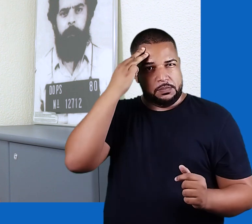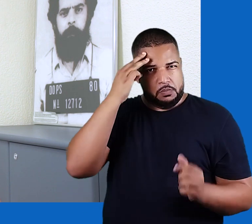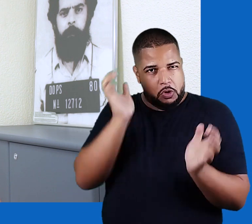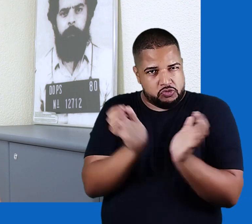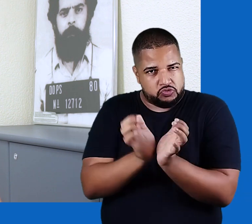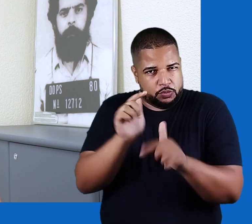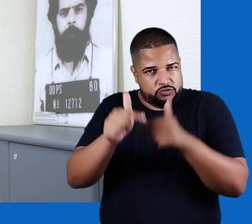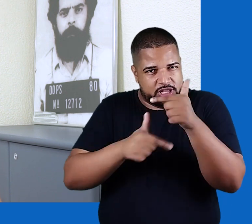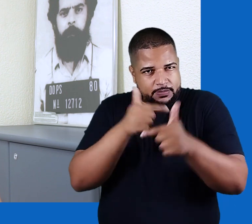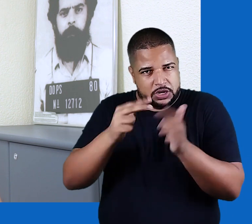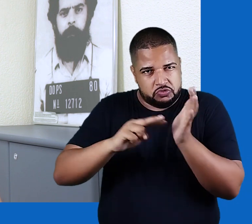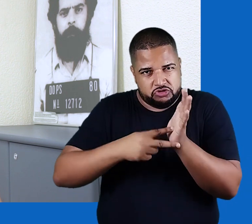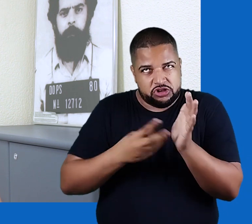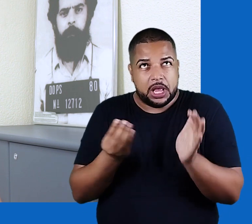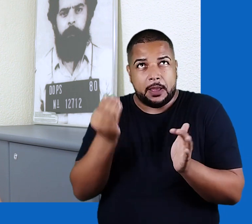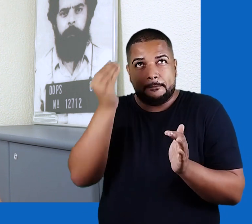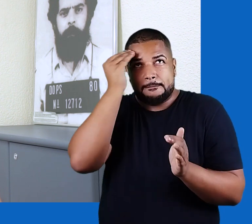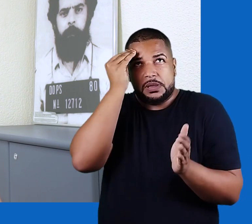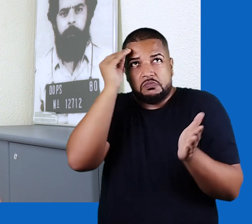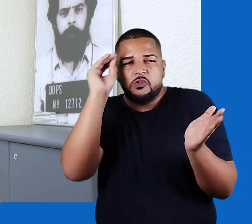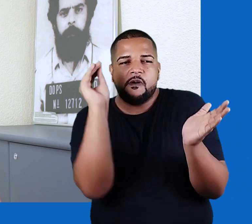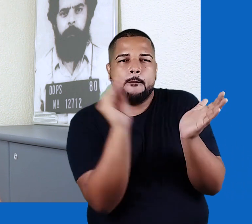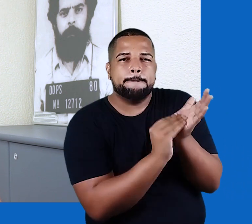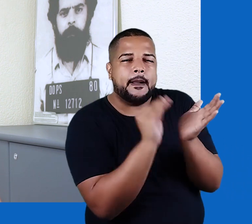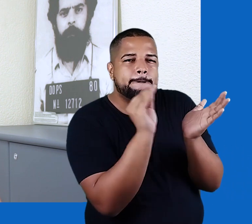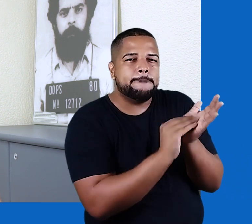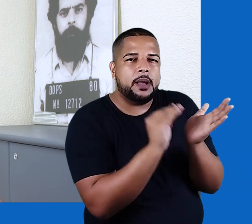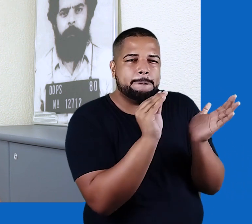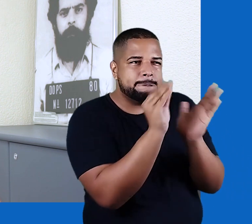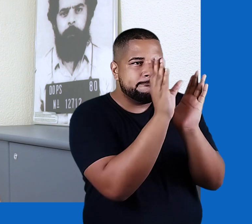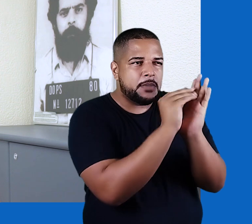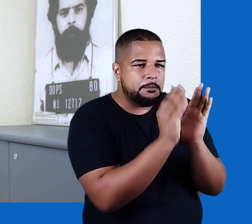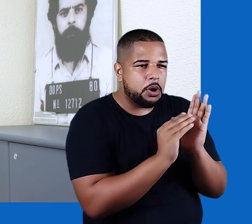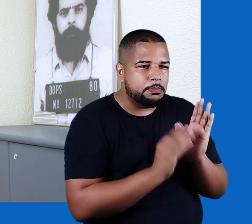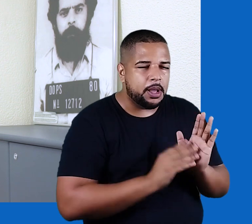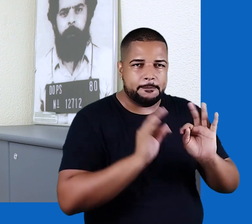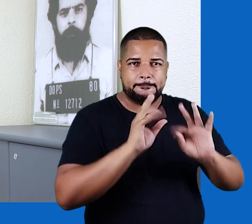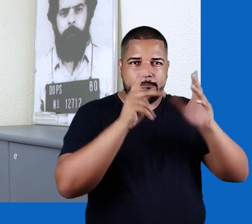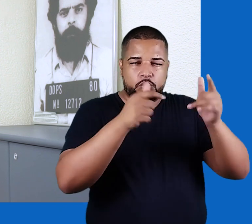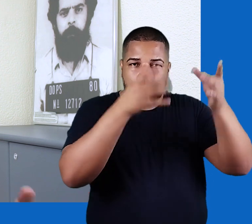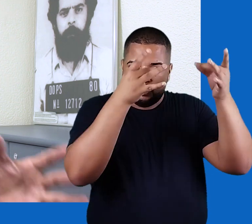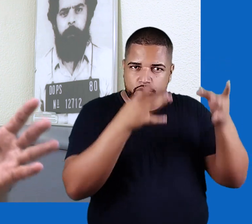memorial da categoria, no sentido de